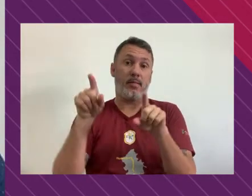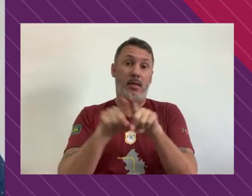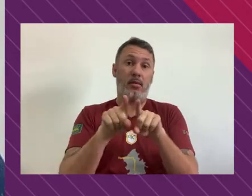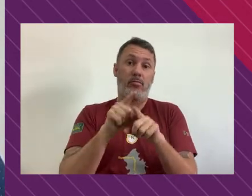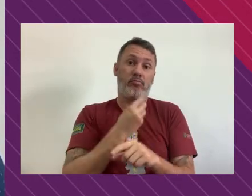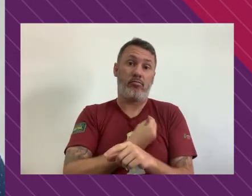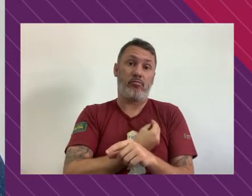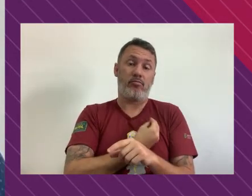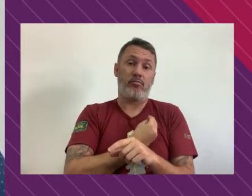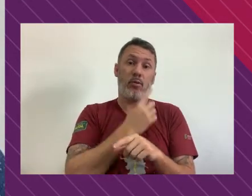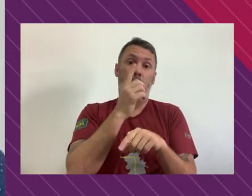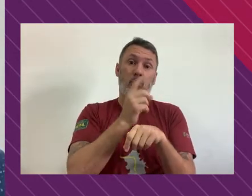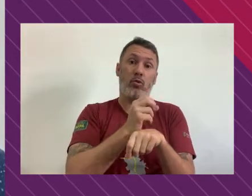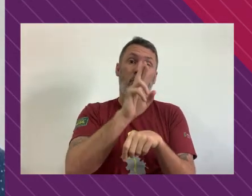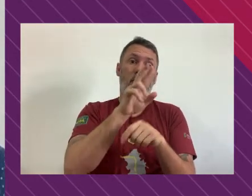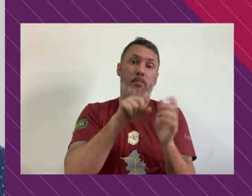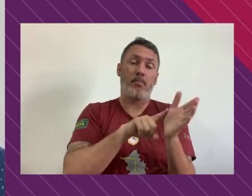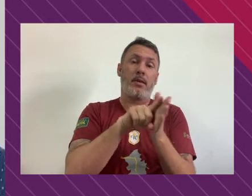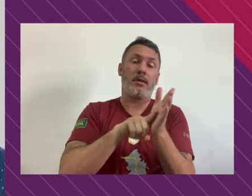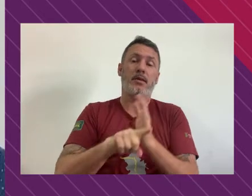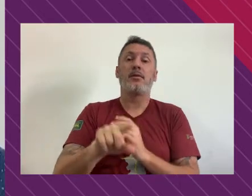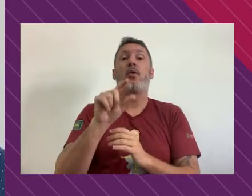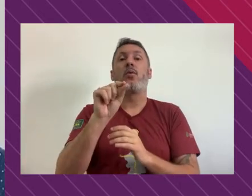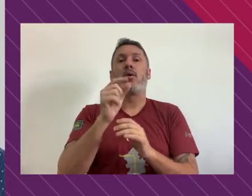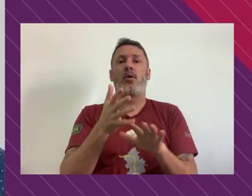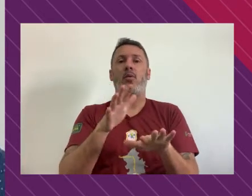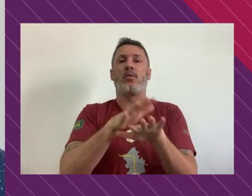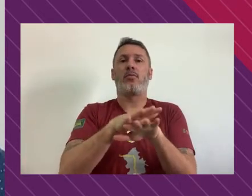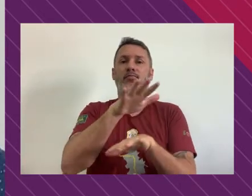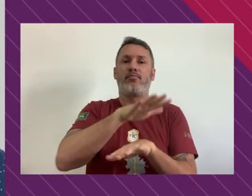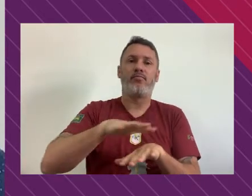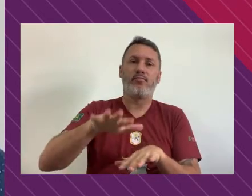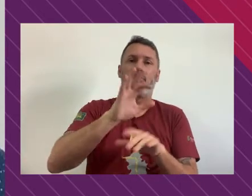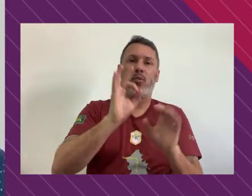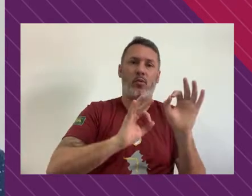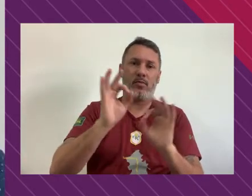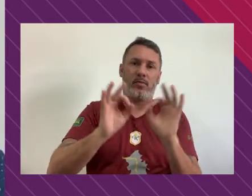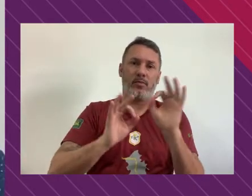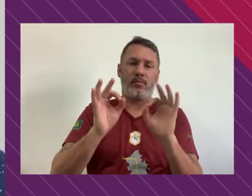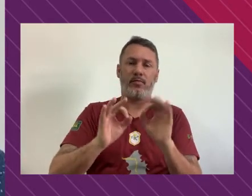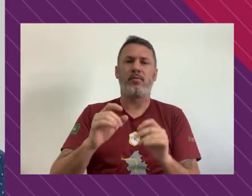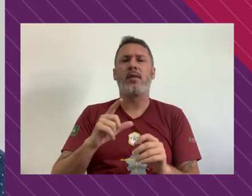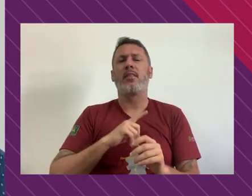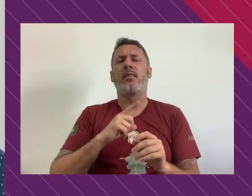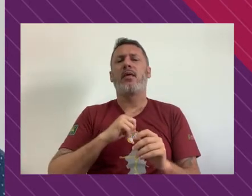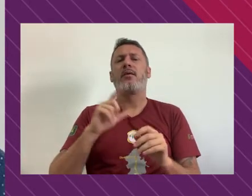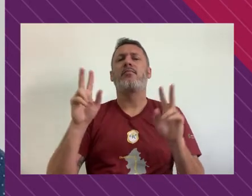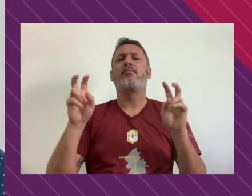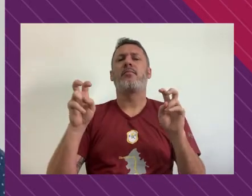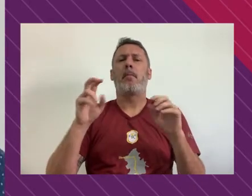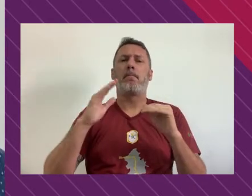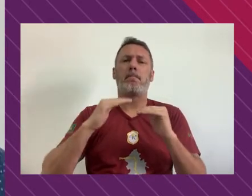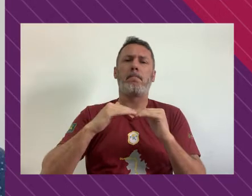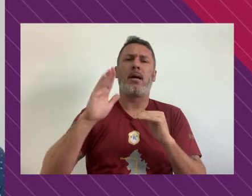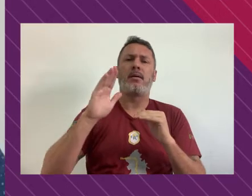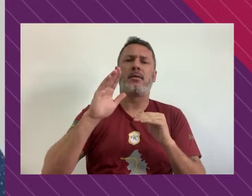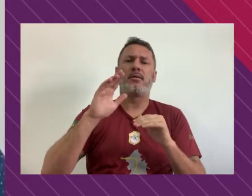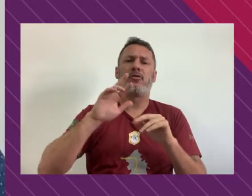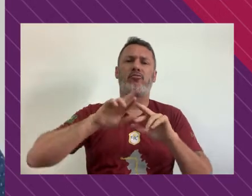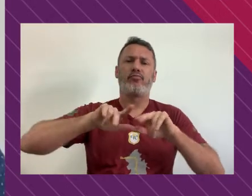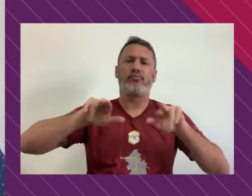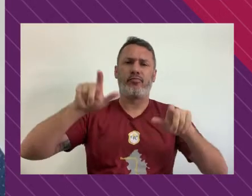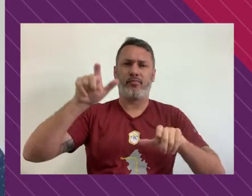nas organizações. Na Mais Diversidade, atua para clientes como Siemens, Ford, Heineken,